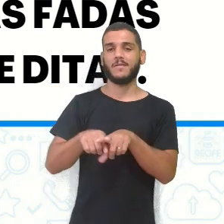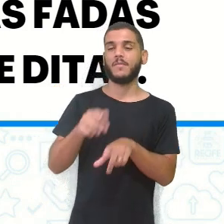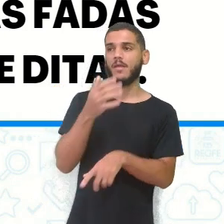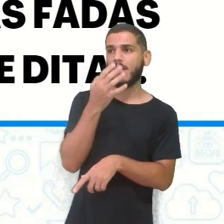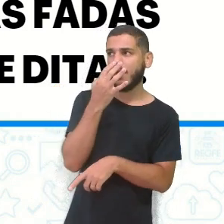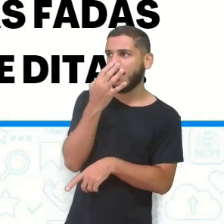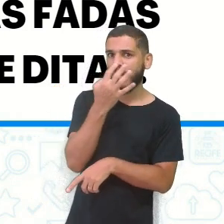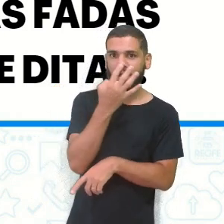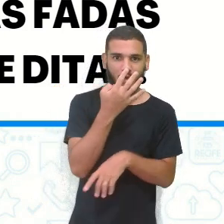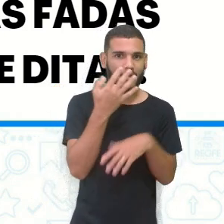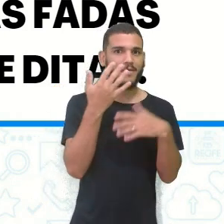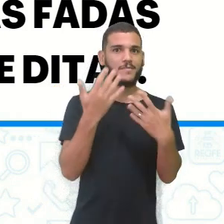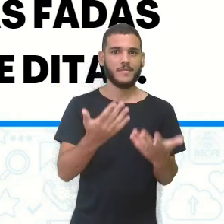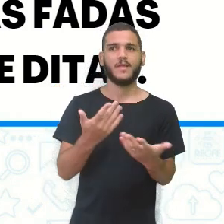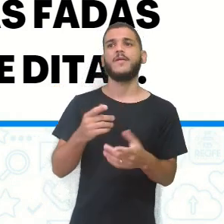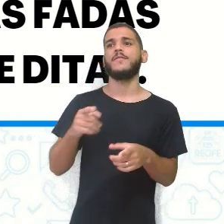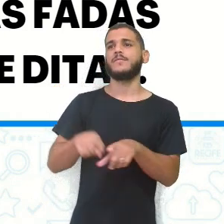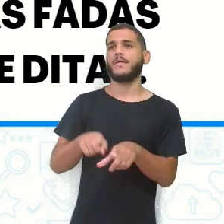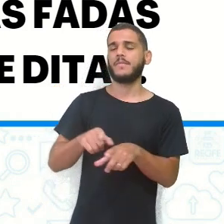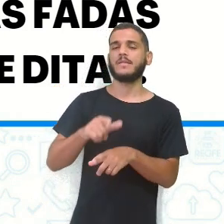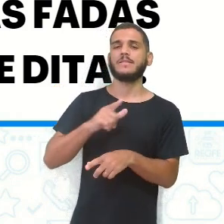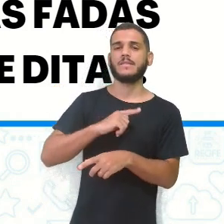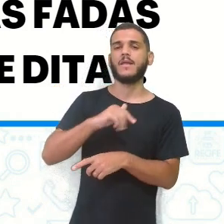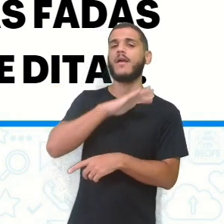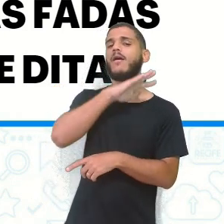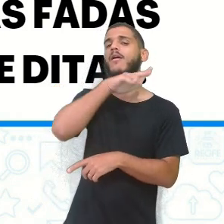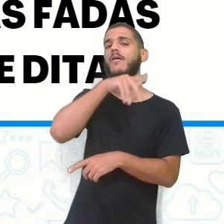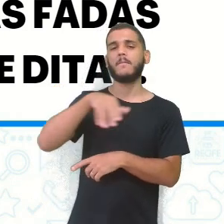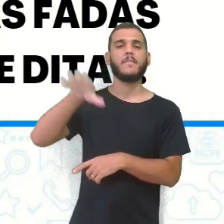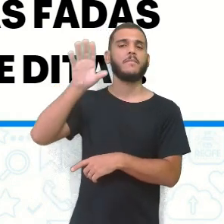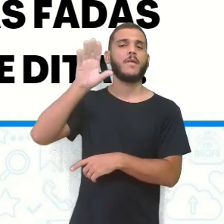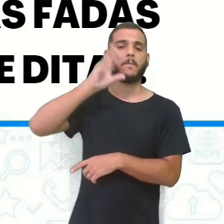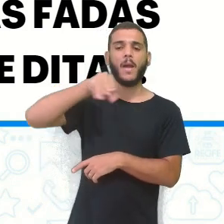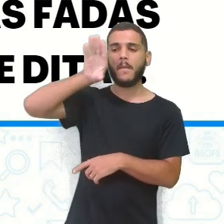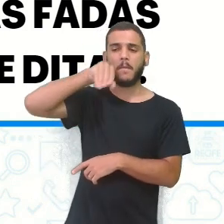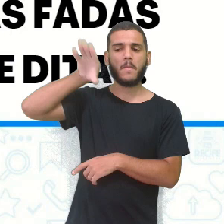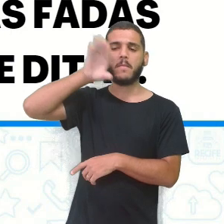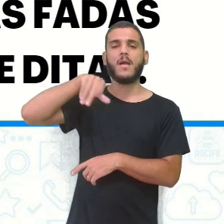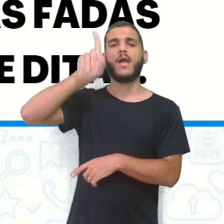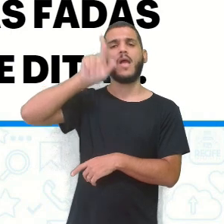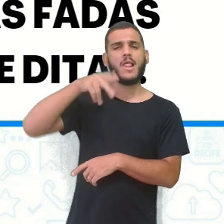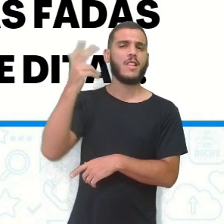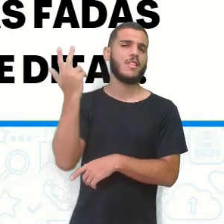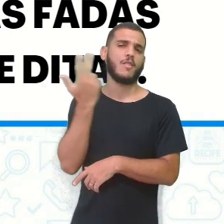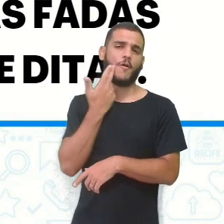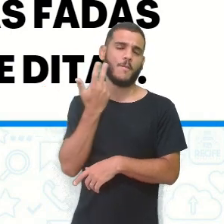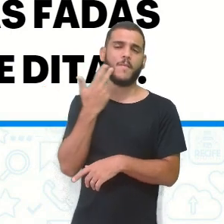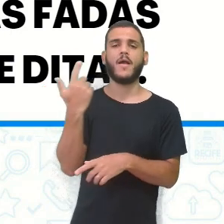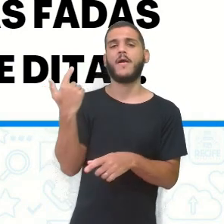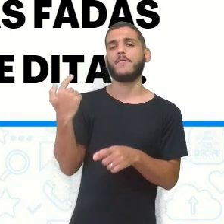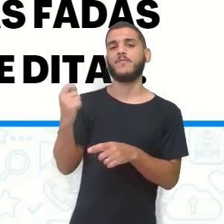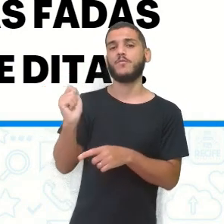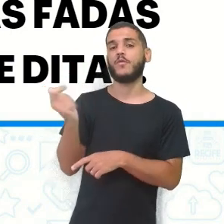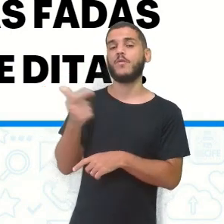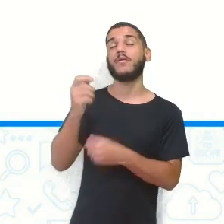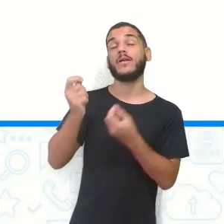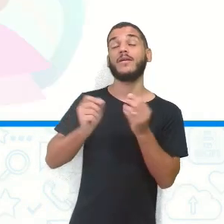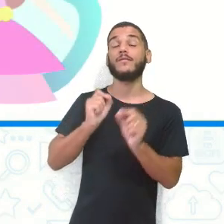apesar do nome, animais falantes são muito mais comuns neles do que as fadas propriamente